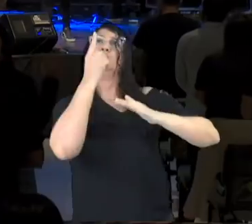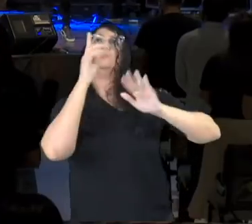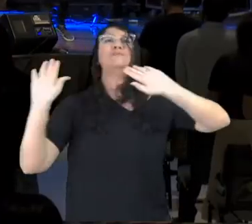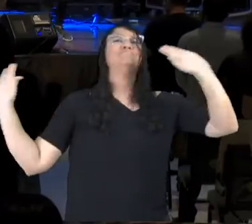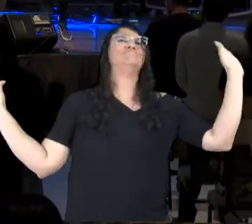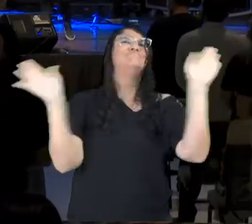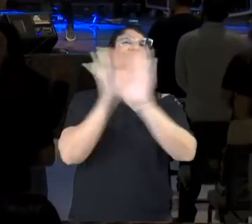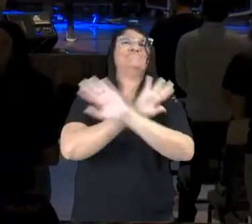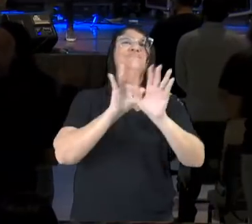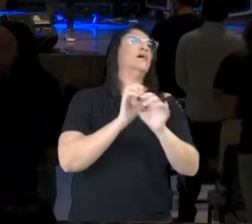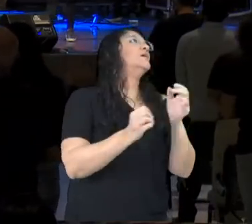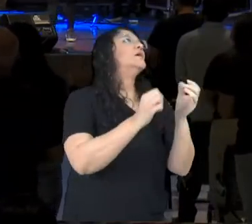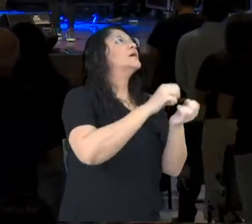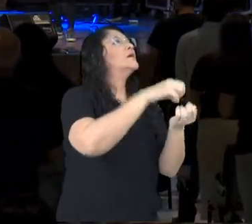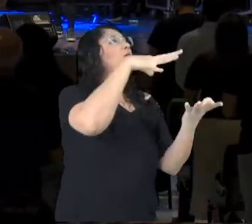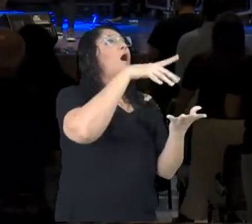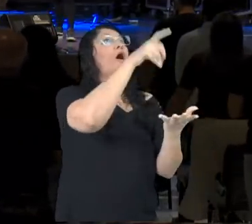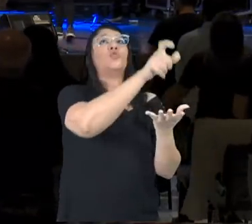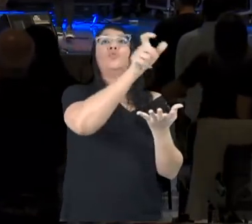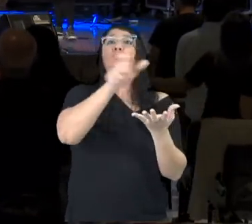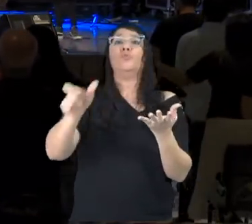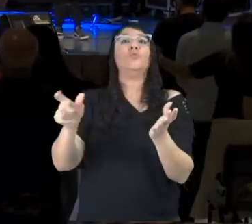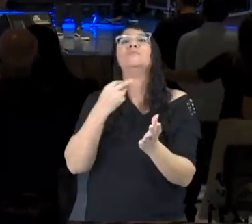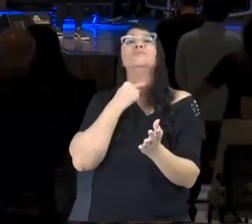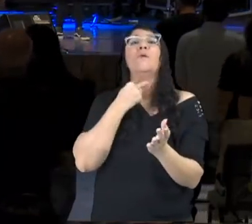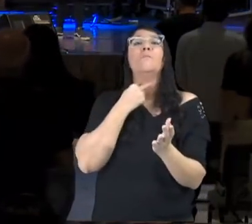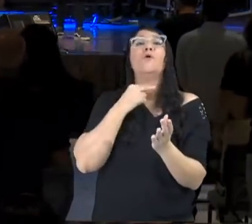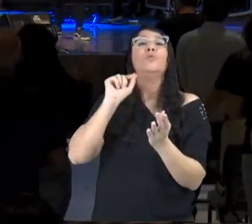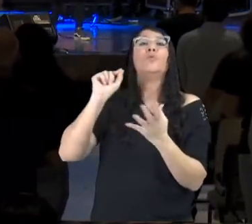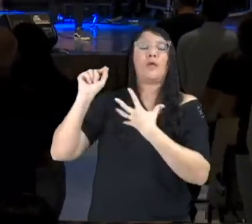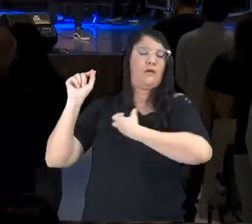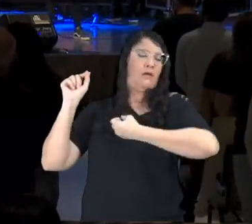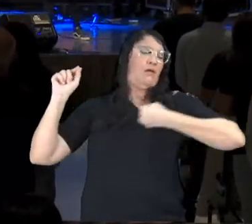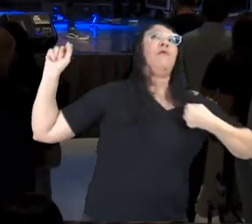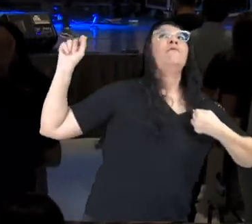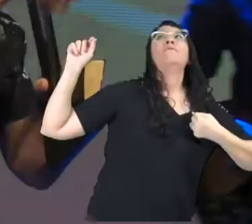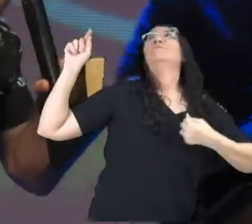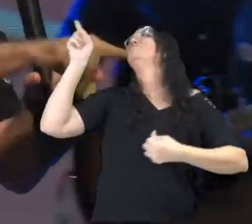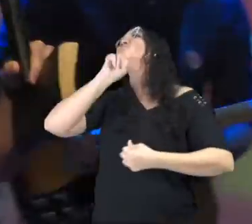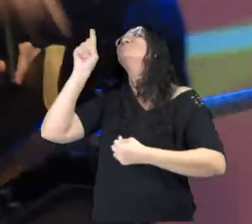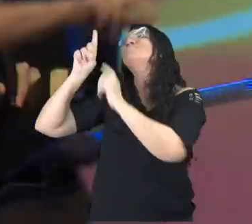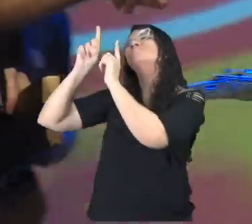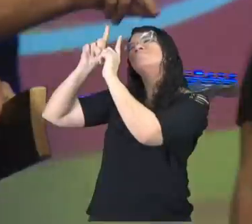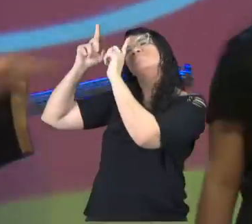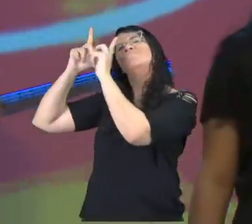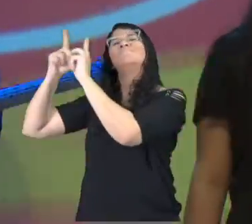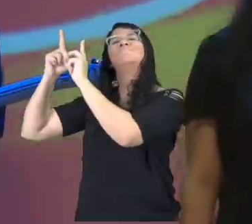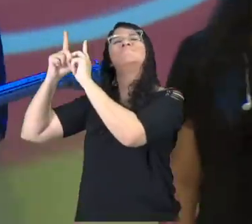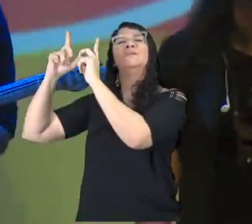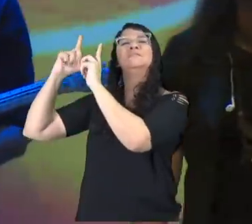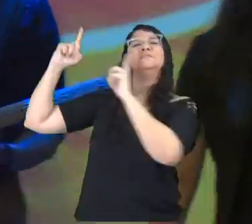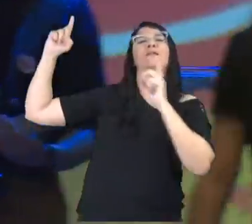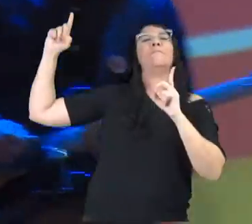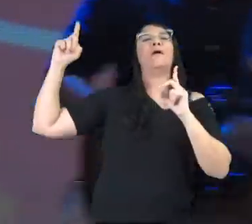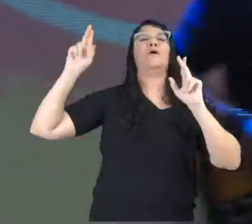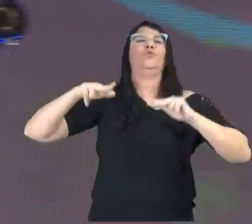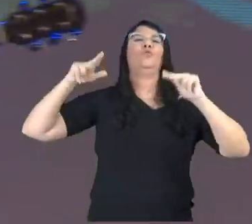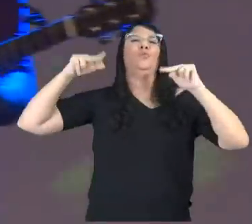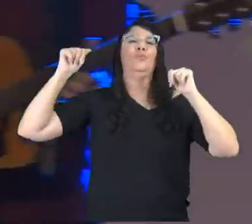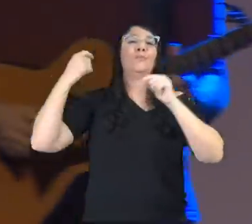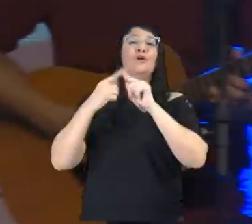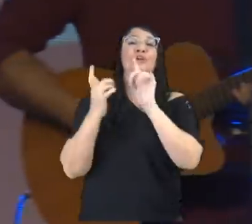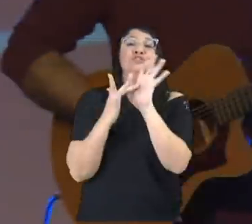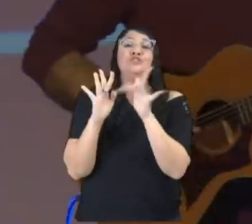outra criatura será capaz de nos separar do amor de Deus que há em Cristo Jesus, o nosso